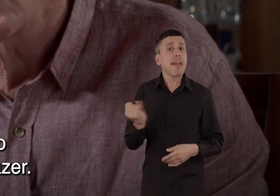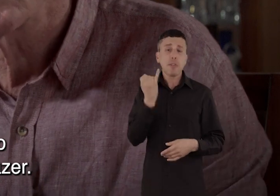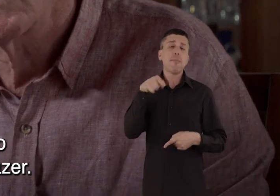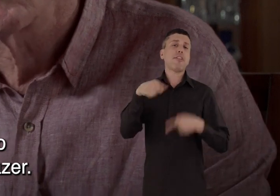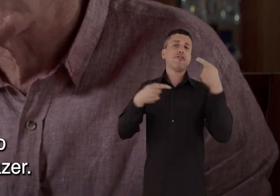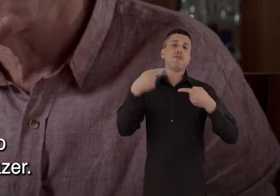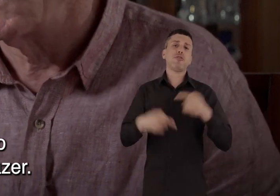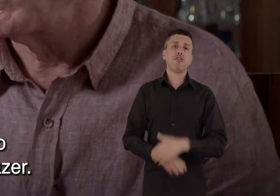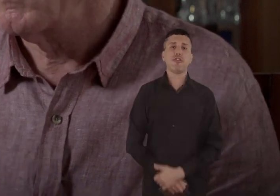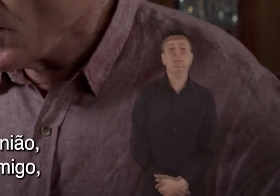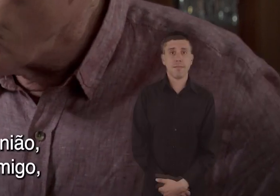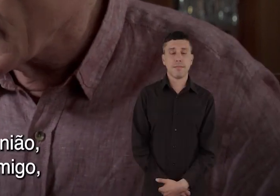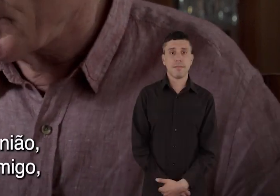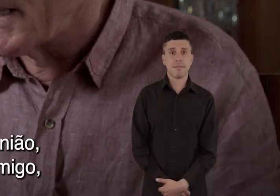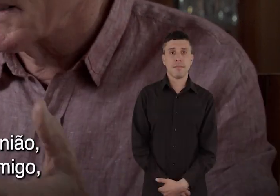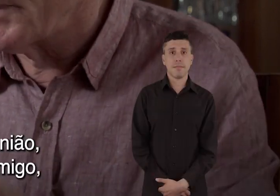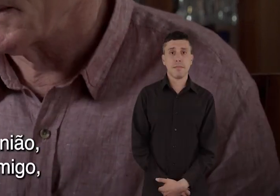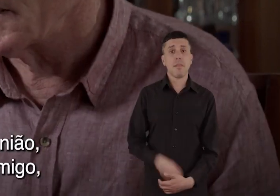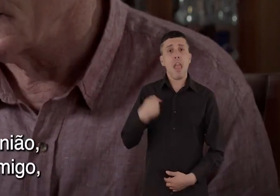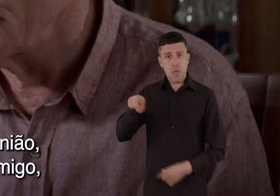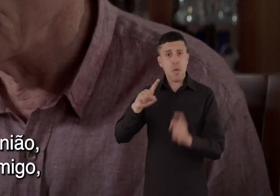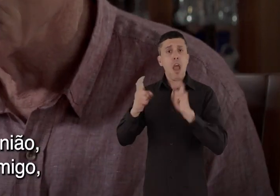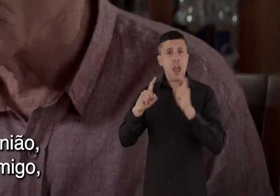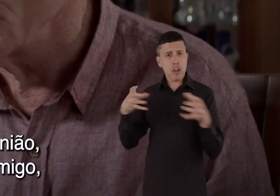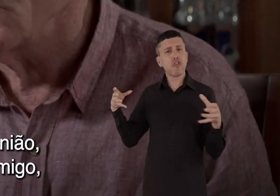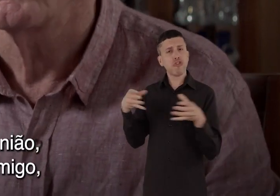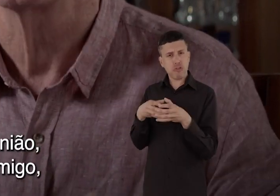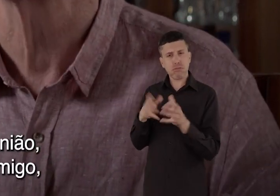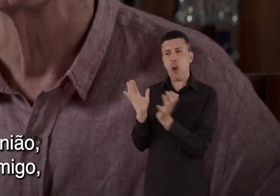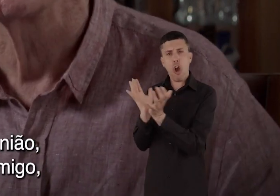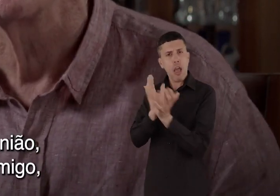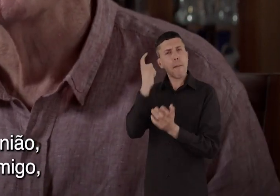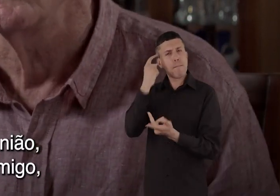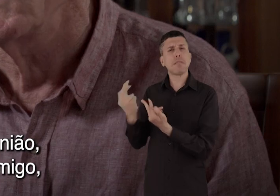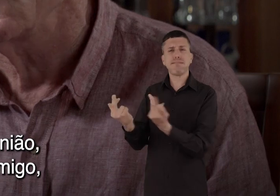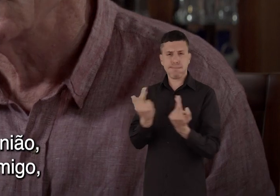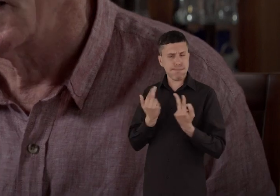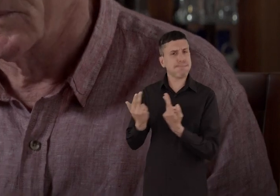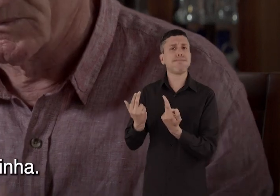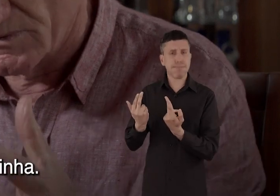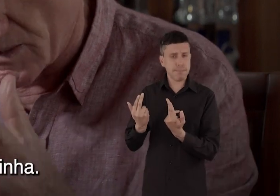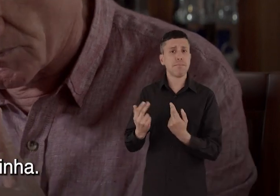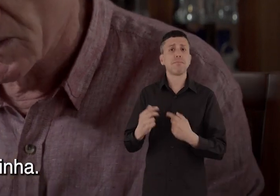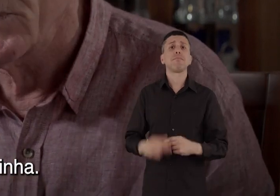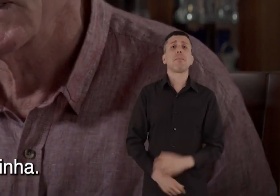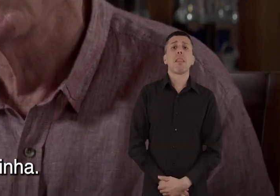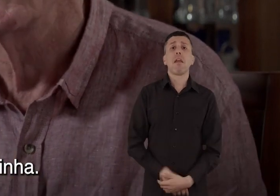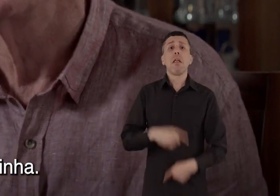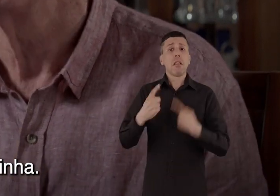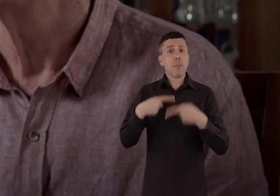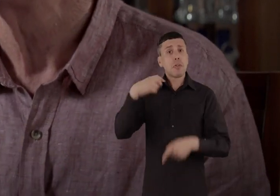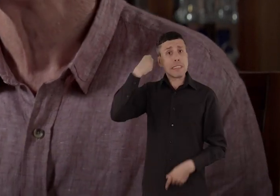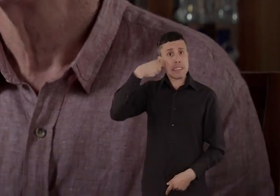a questão que nós queríamos fazer. Eu fui lá para essa reunião, vários constituintes comigo e tal, nessa mesma